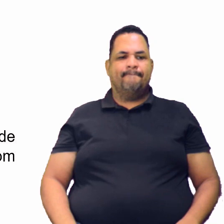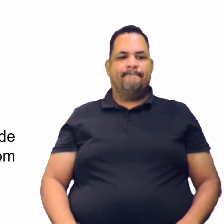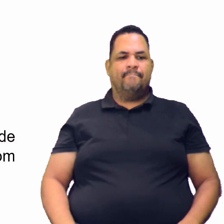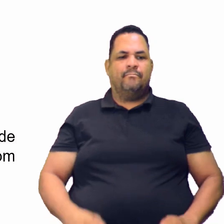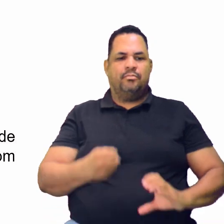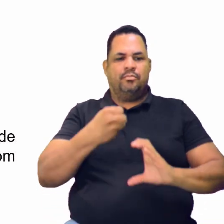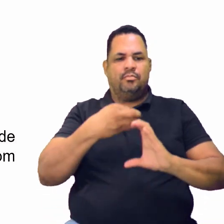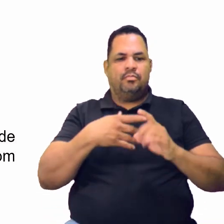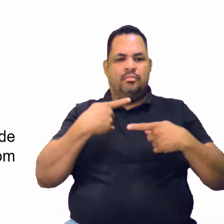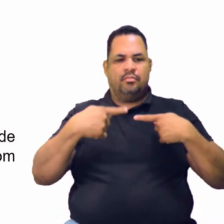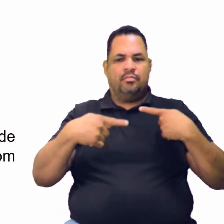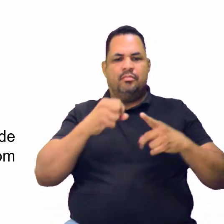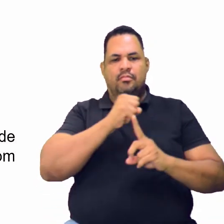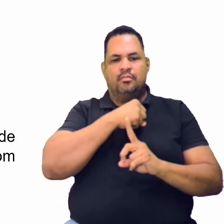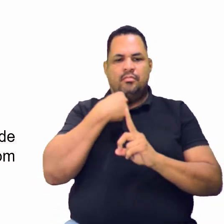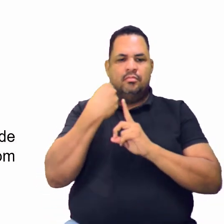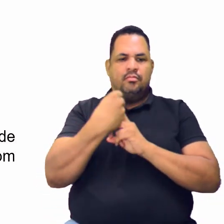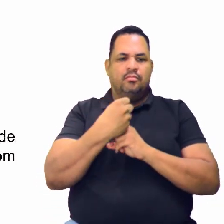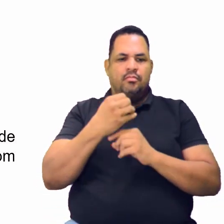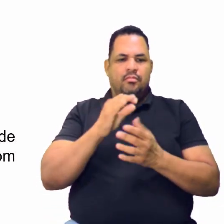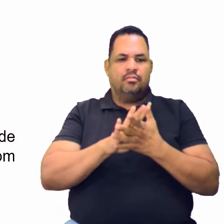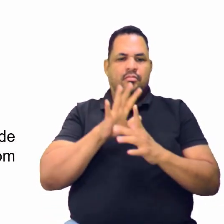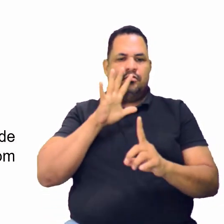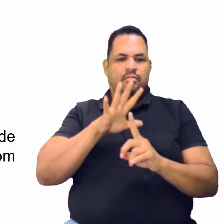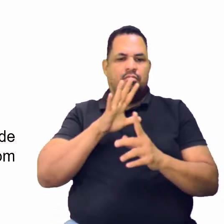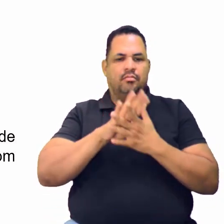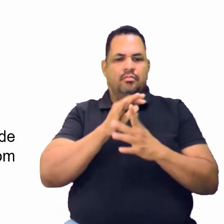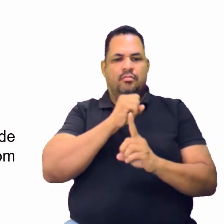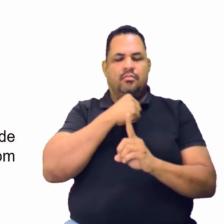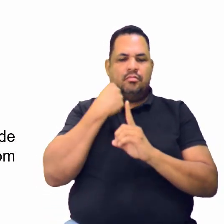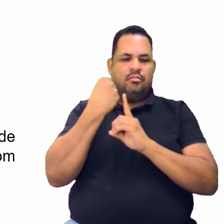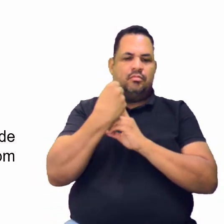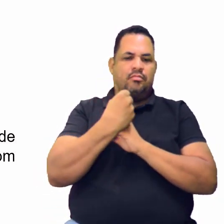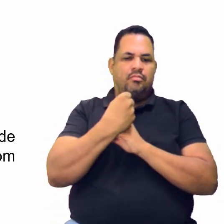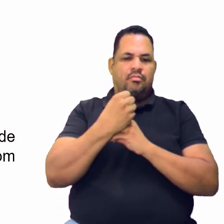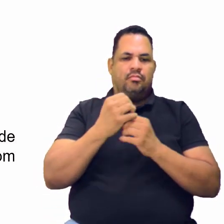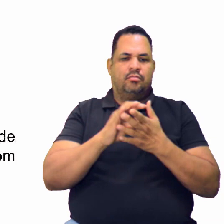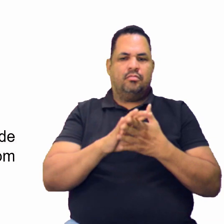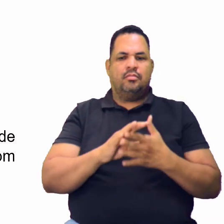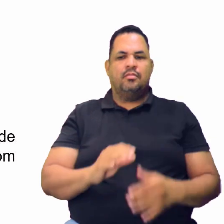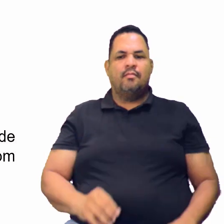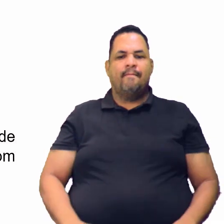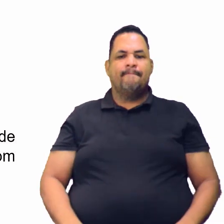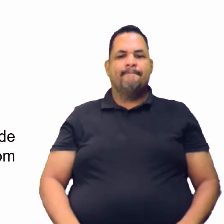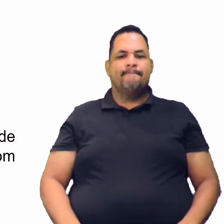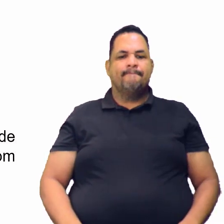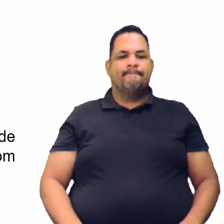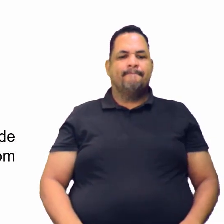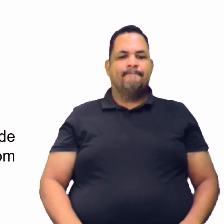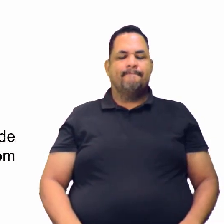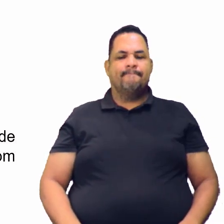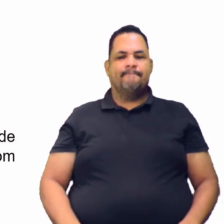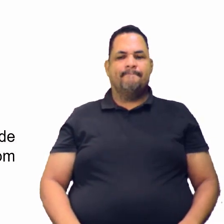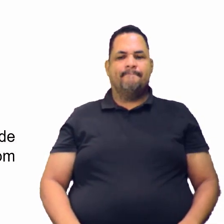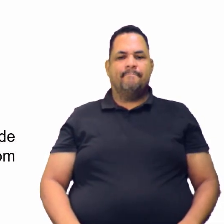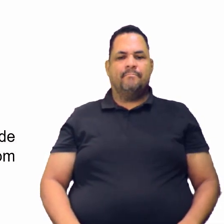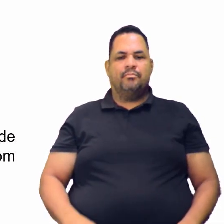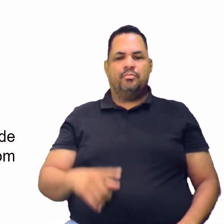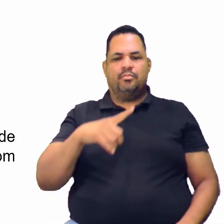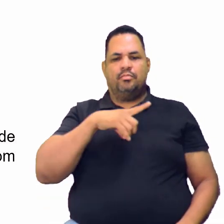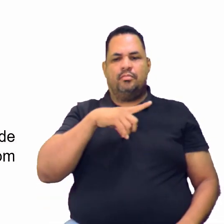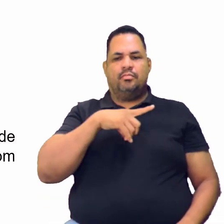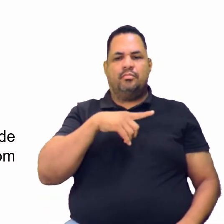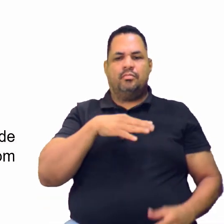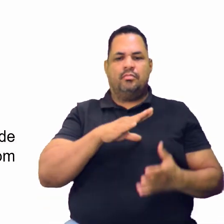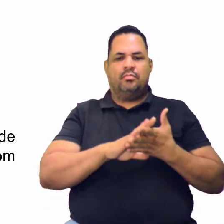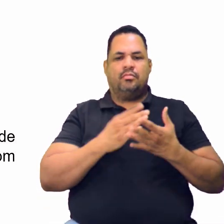literatura. E a função político-social, que é aquela que interfere, né? Que é a literatura engajada, comprometida,